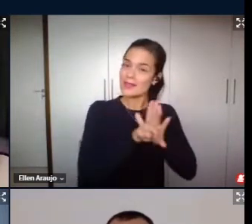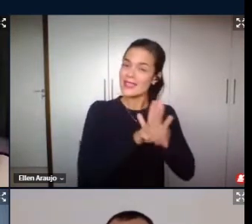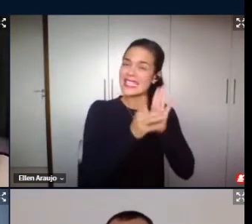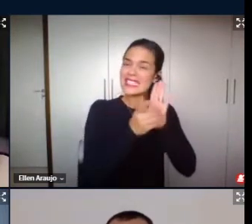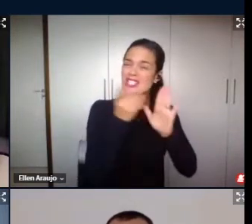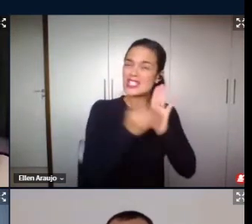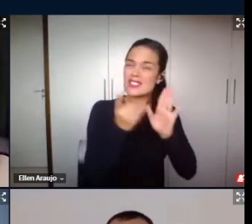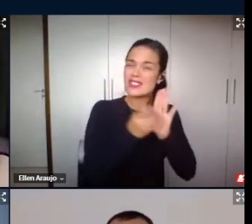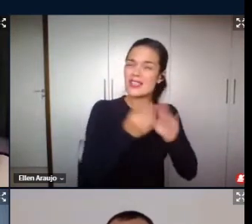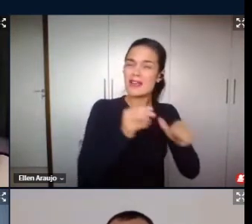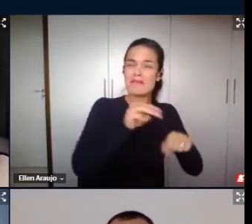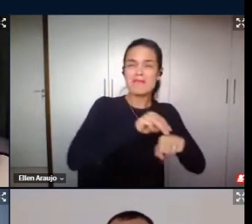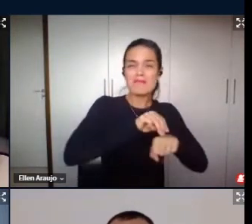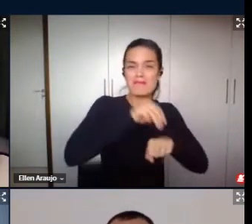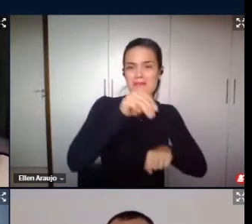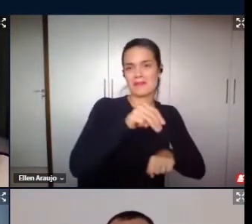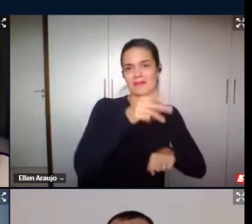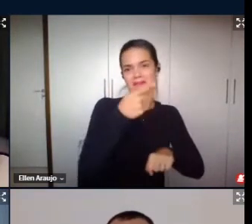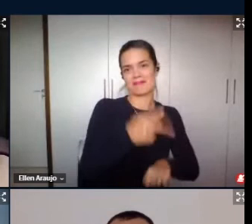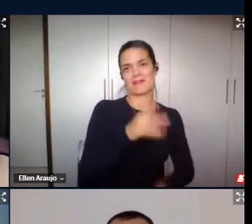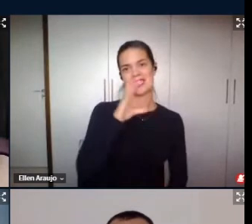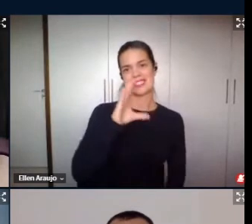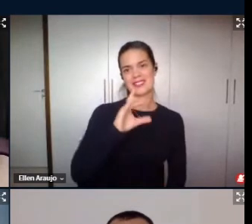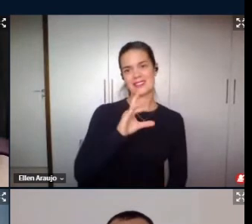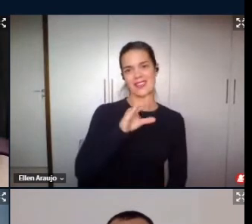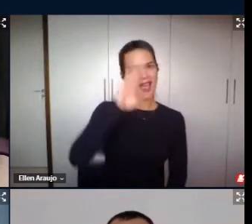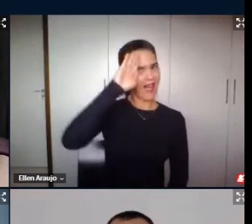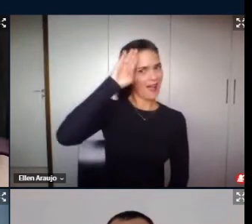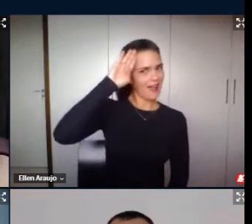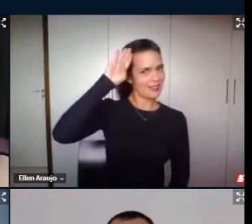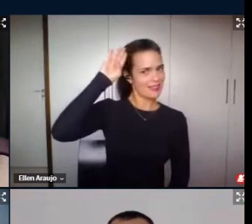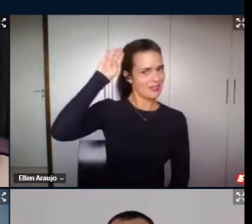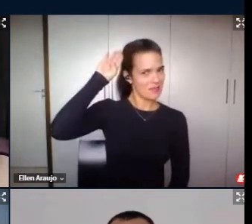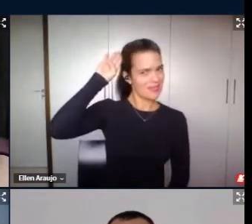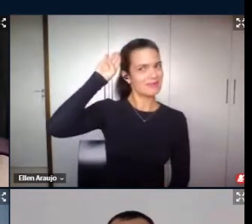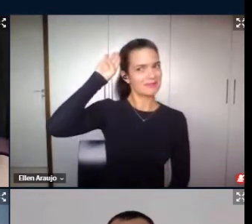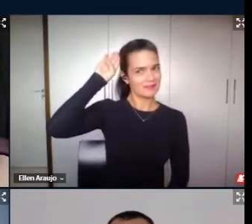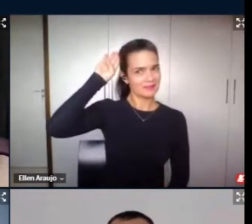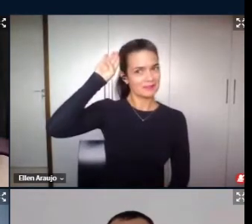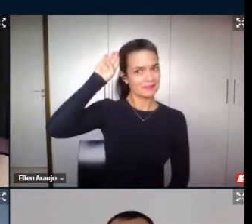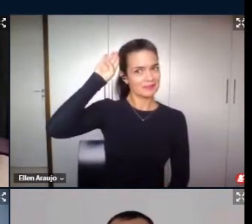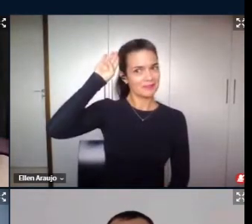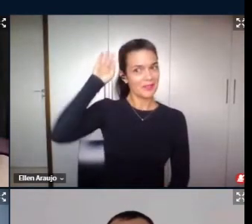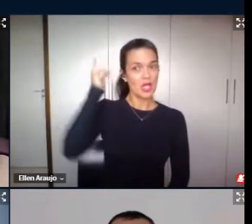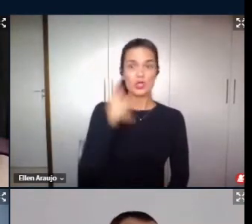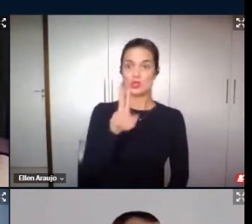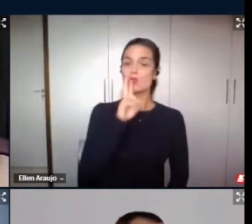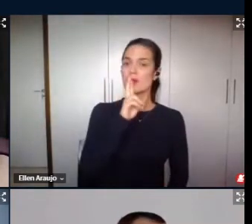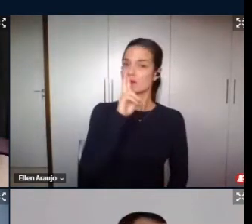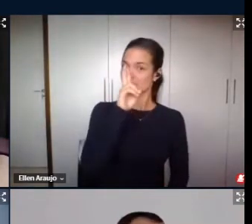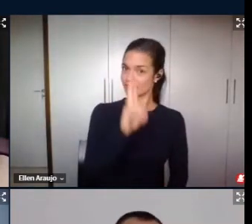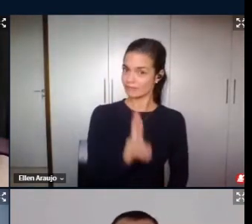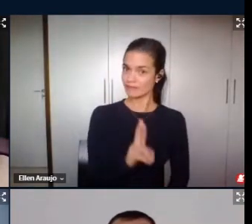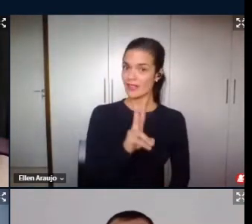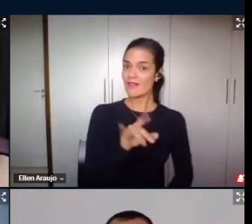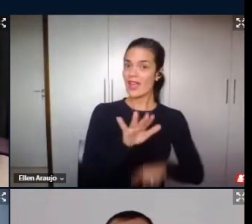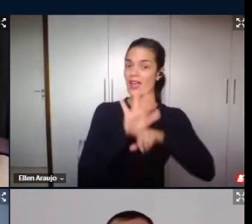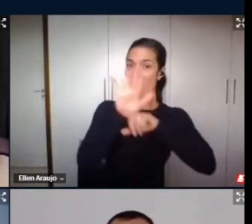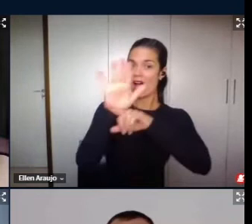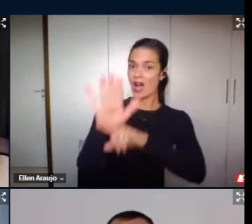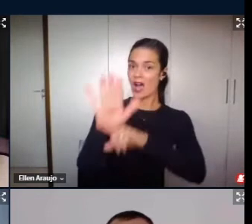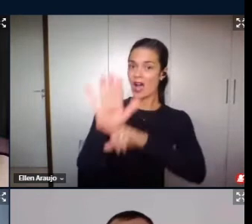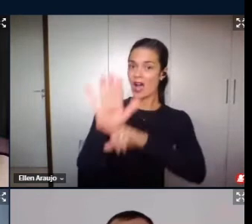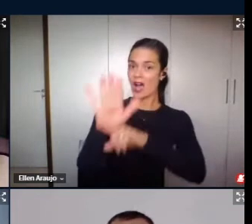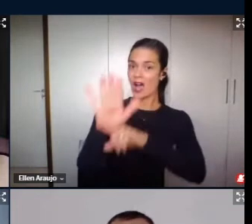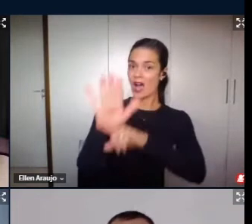de mestrado acadêmico. É inegável que os resultados desta pesquisa auxiliarão tanto